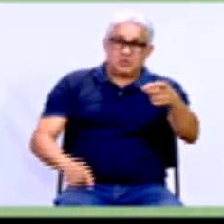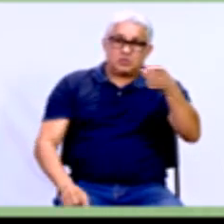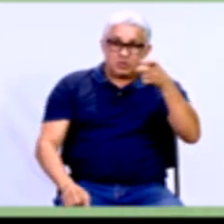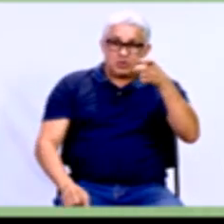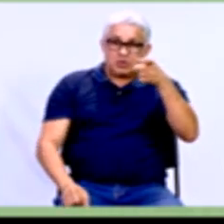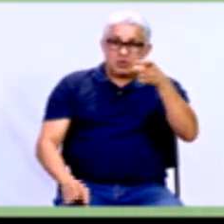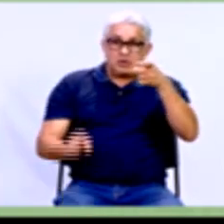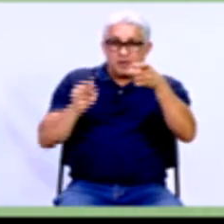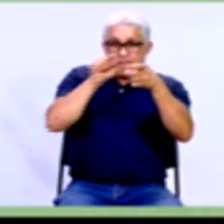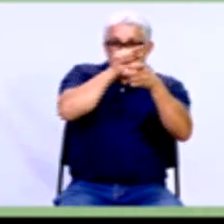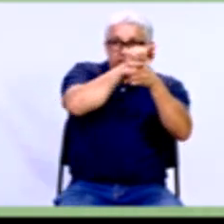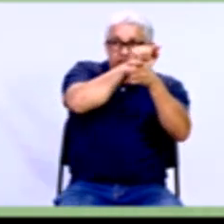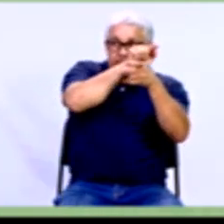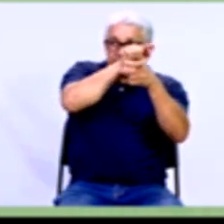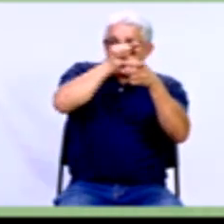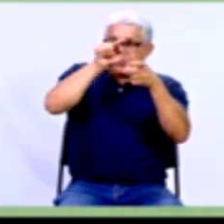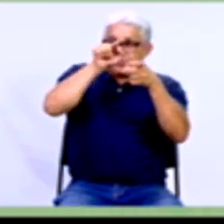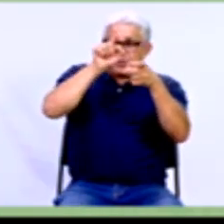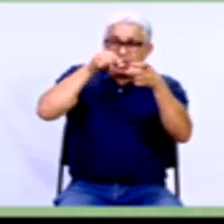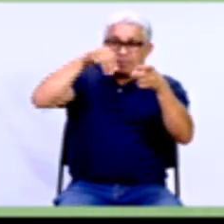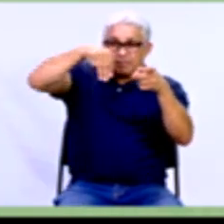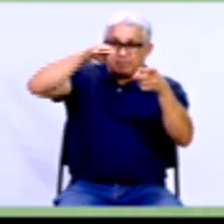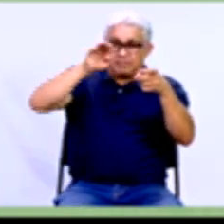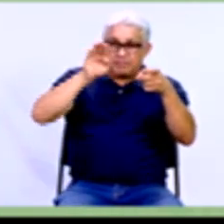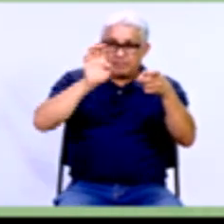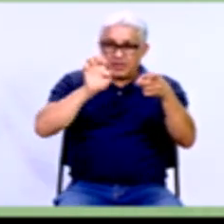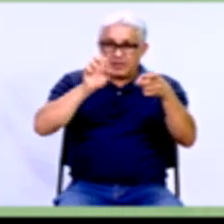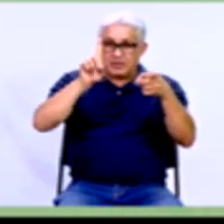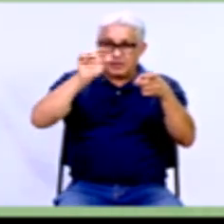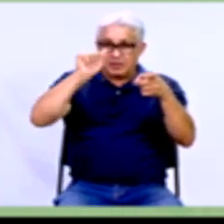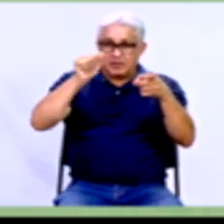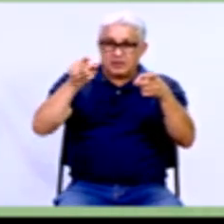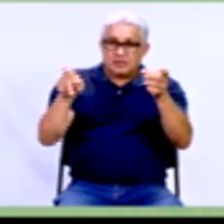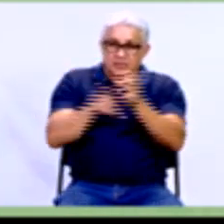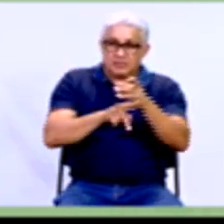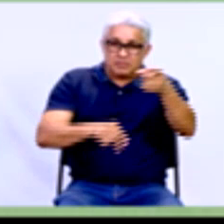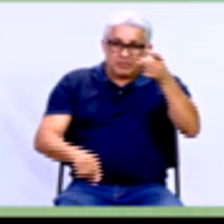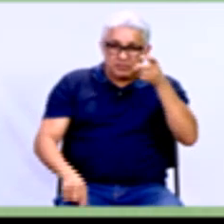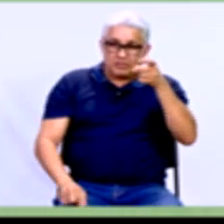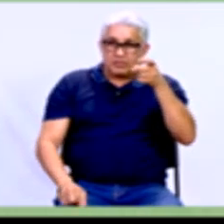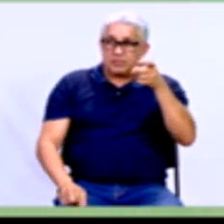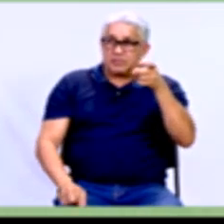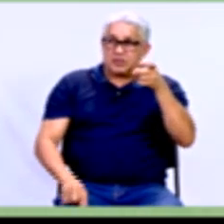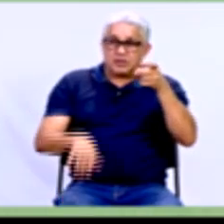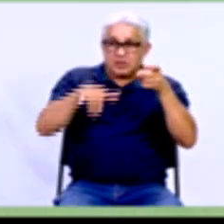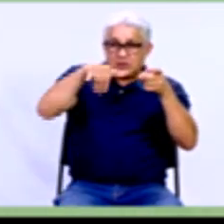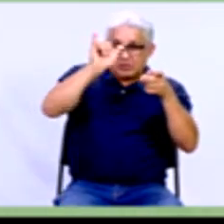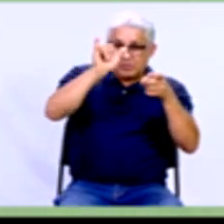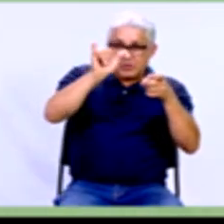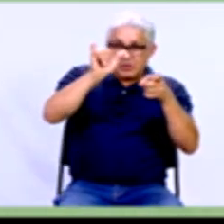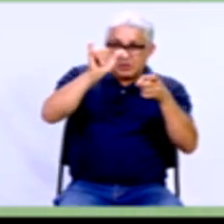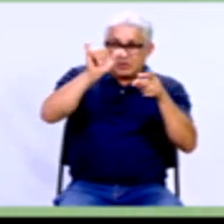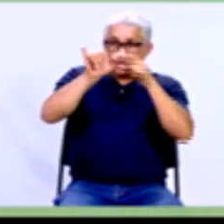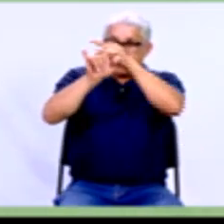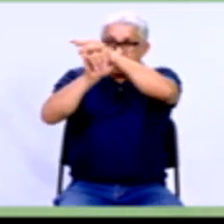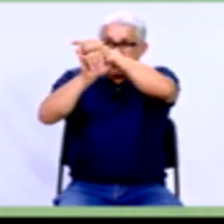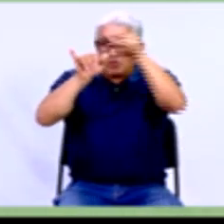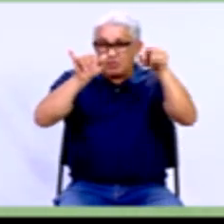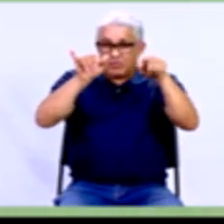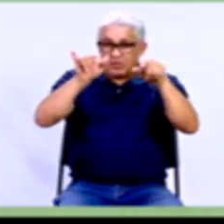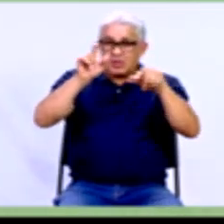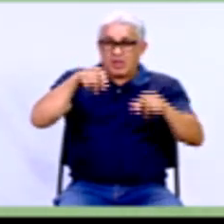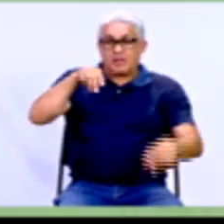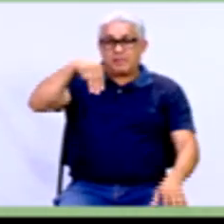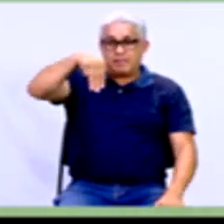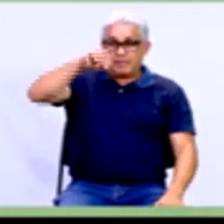risquinho em cima, é a média de X, e quando tem um Y com risquinho em cima, é a média de Y. Aí é só lembrar da média aritmética que